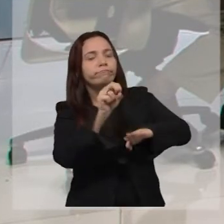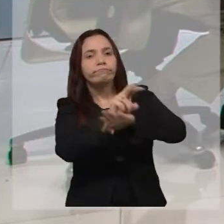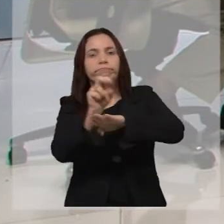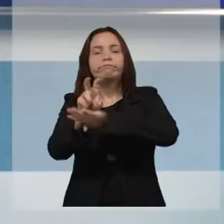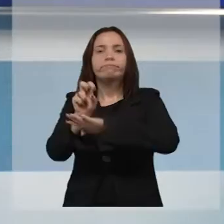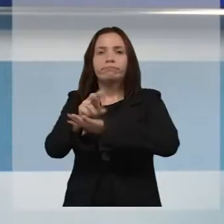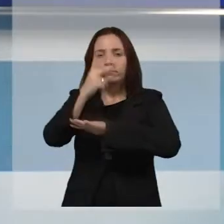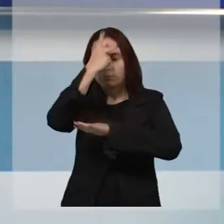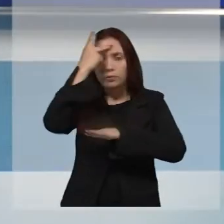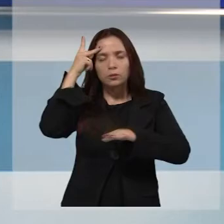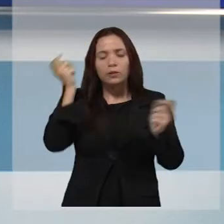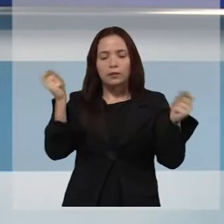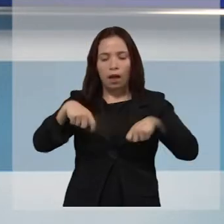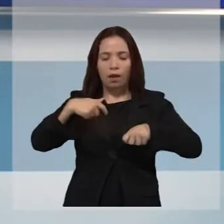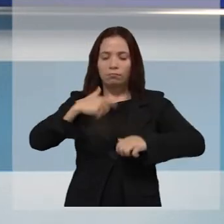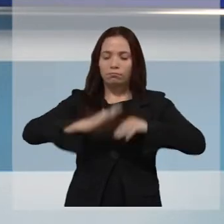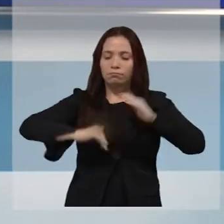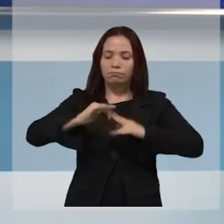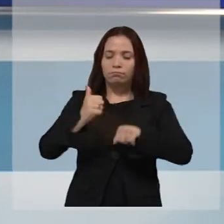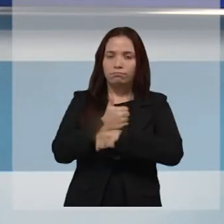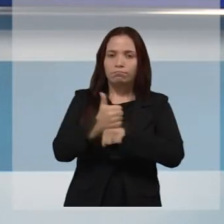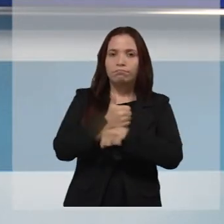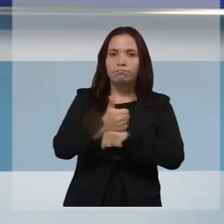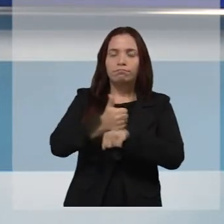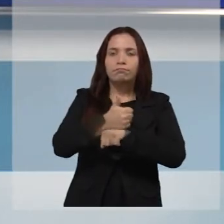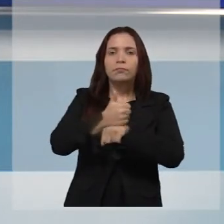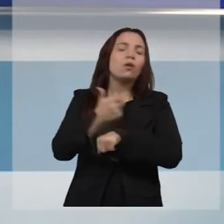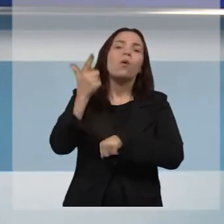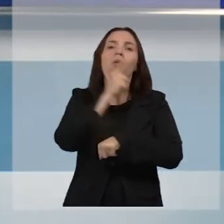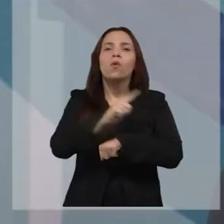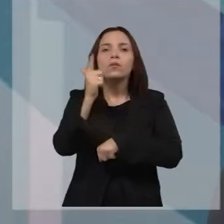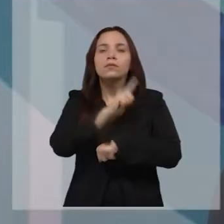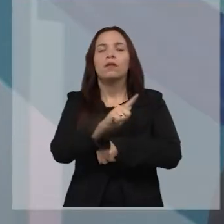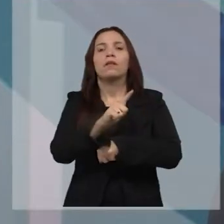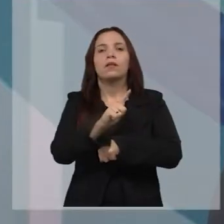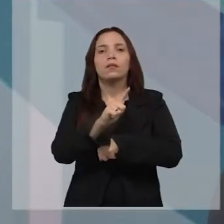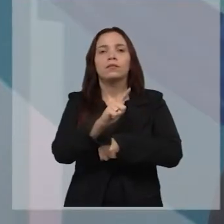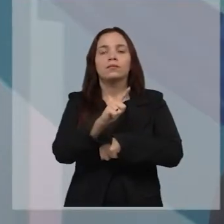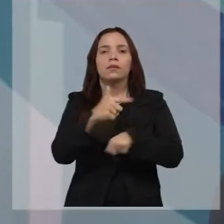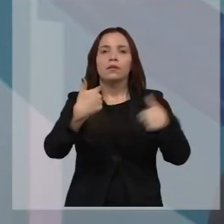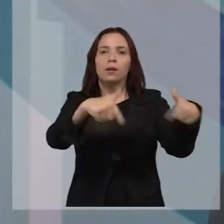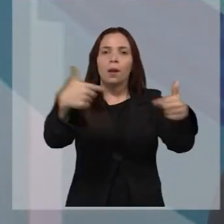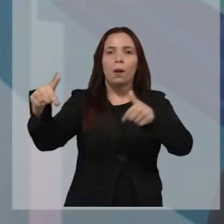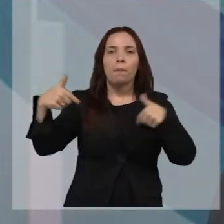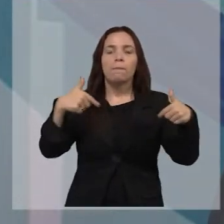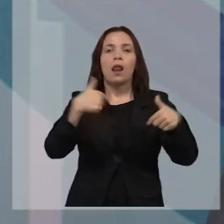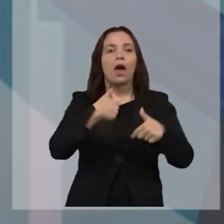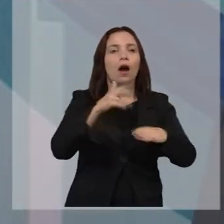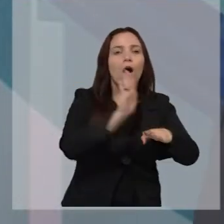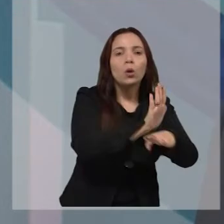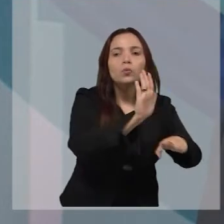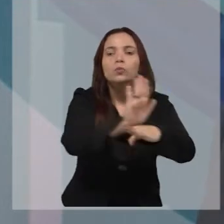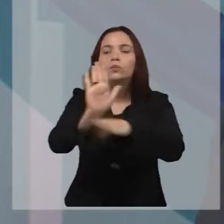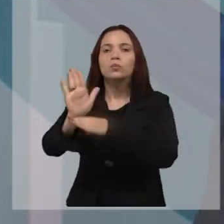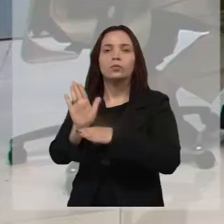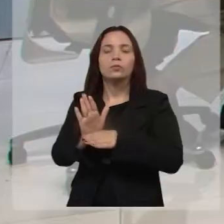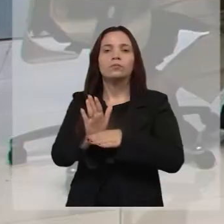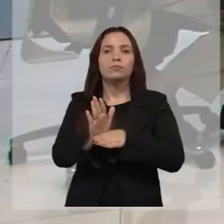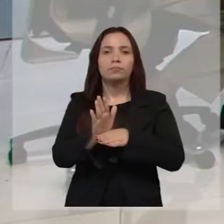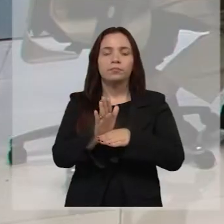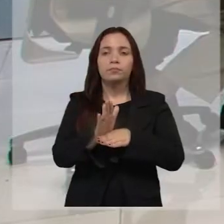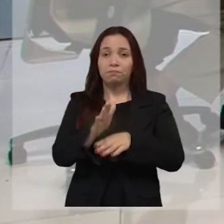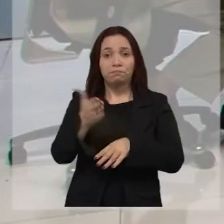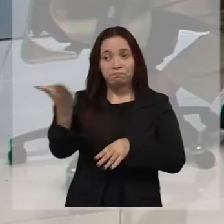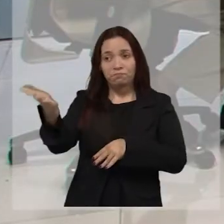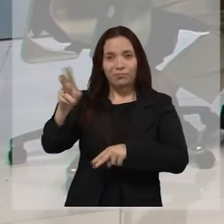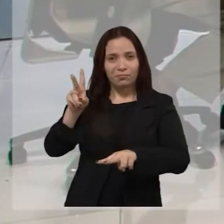Explico. Essas pessoas estarem aptas, preparadas para que possam se inserir nesse mercado e tornar-se produtivas. Com o